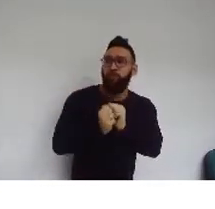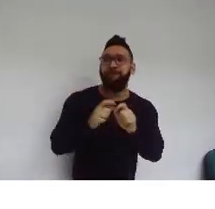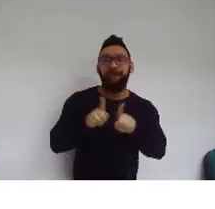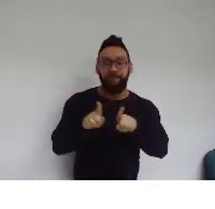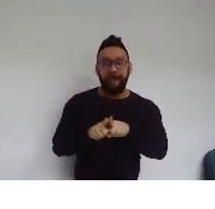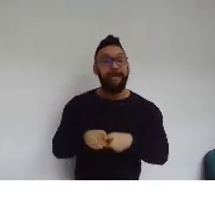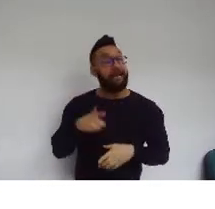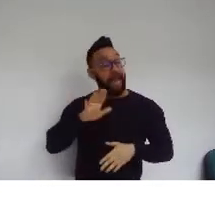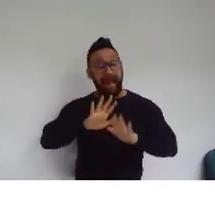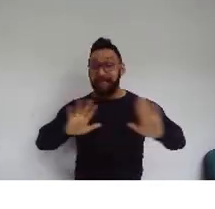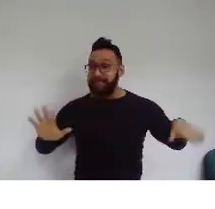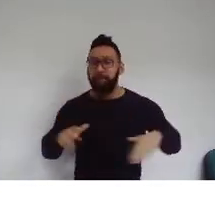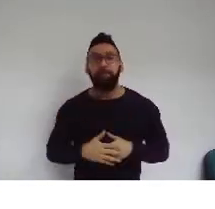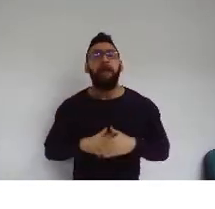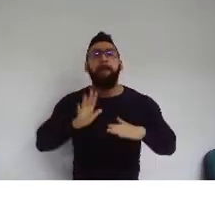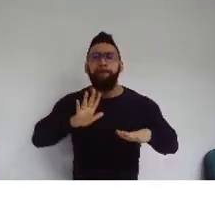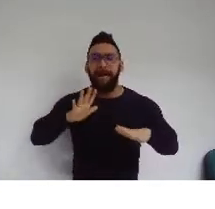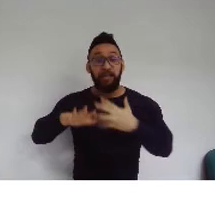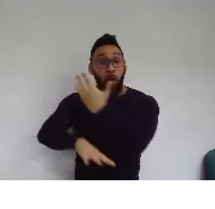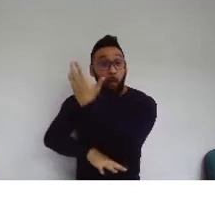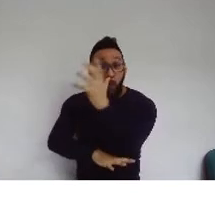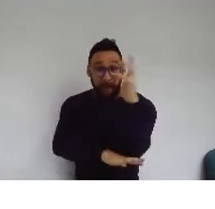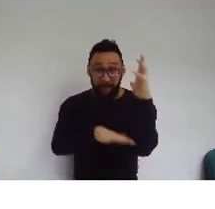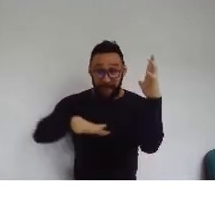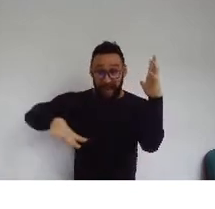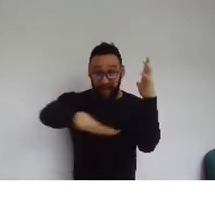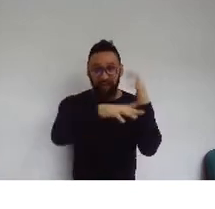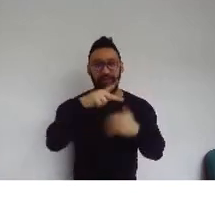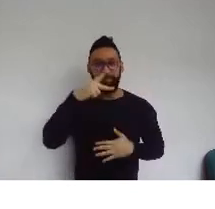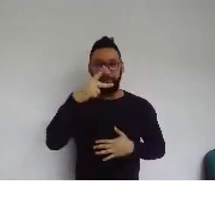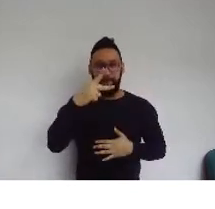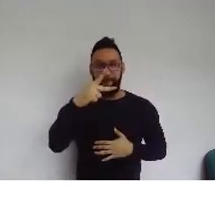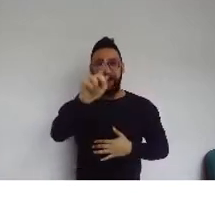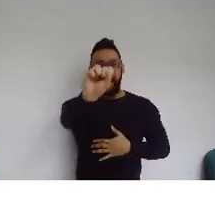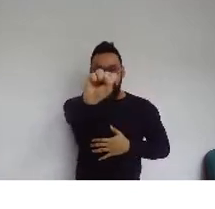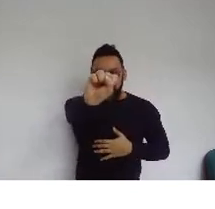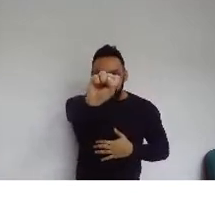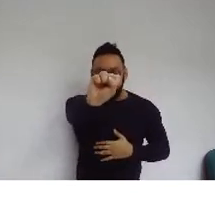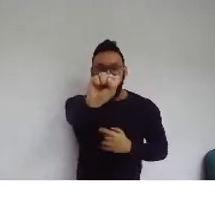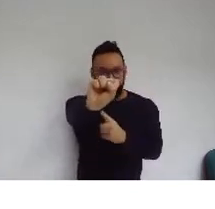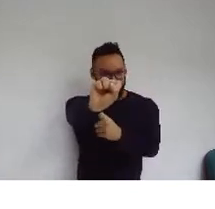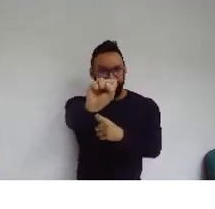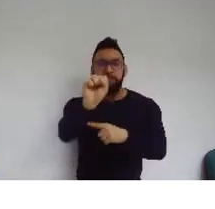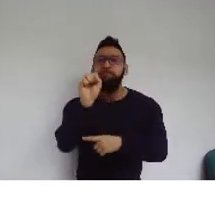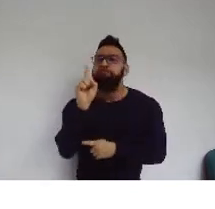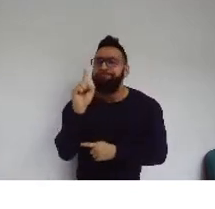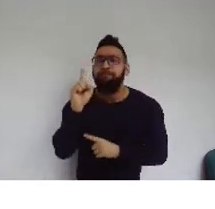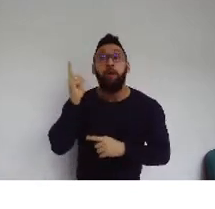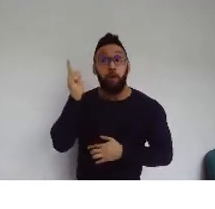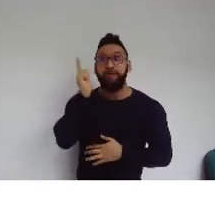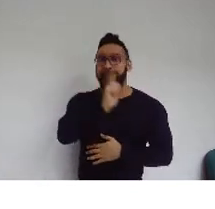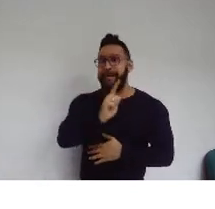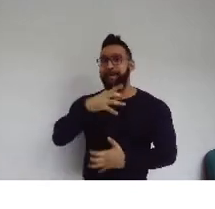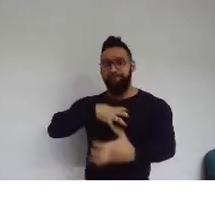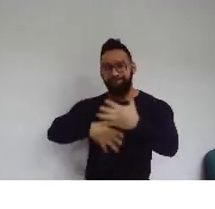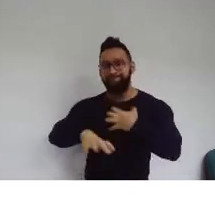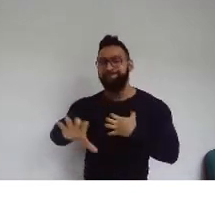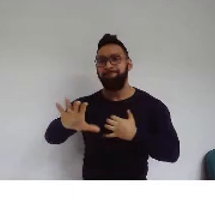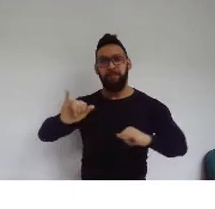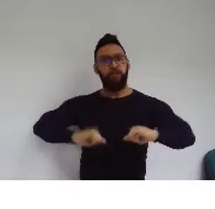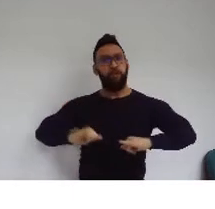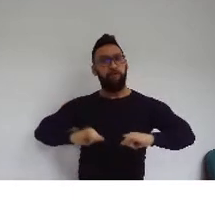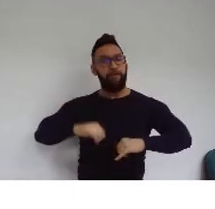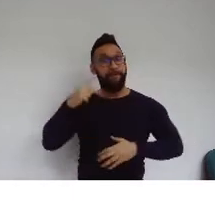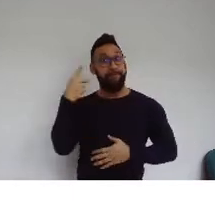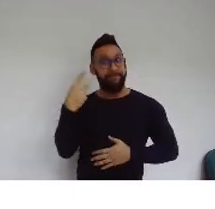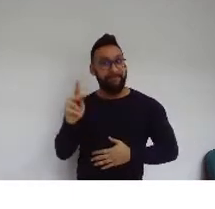paisagens semióticas talvez possibilite que nos acerquemos com mais afinco dos sofrimentos dos